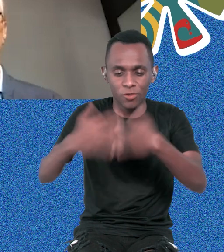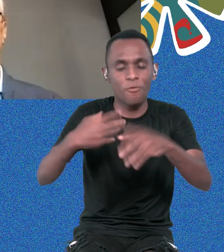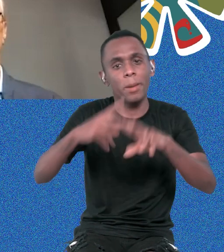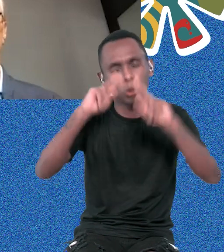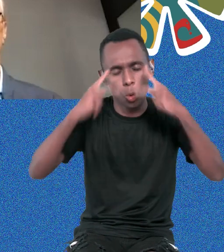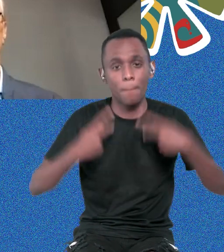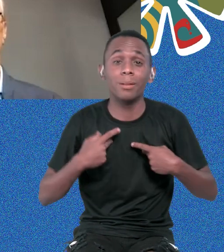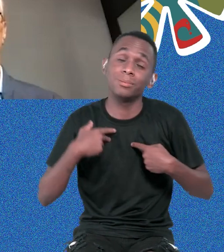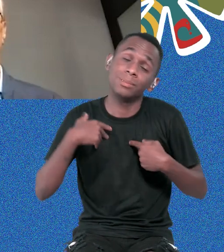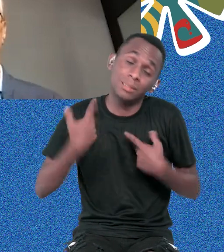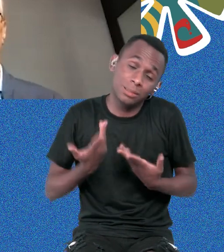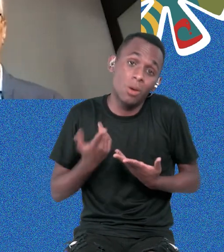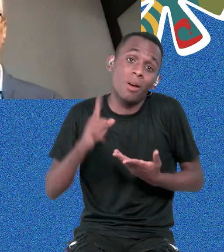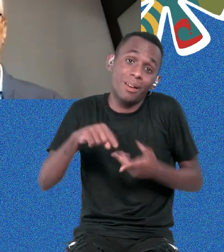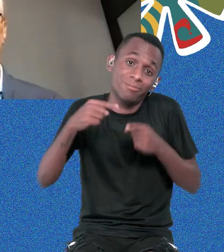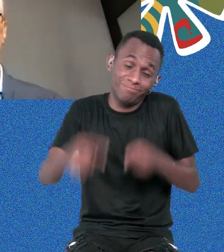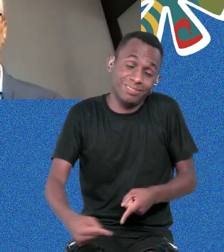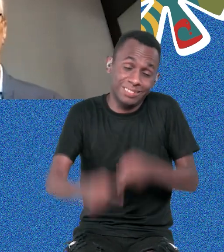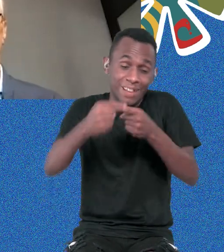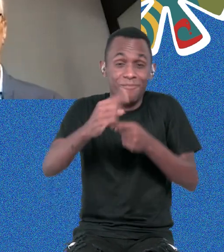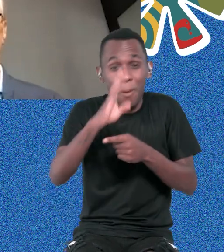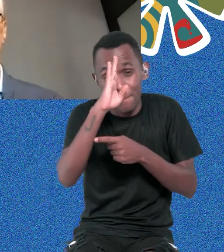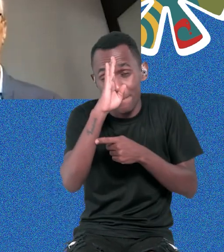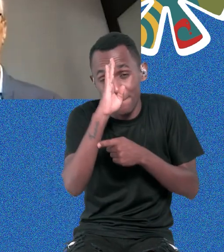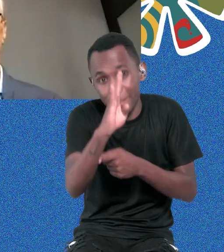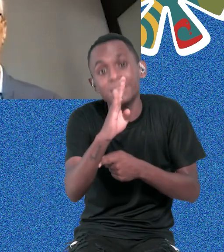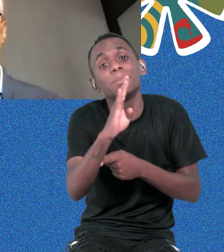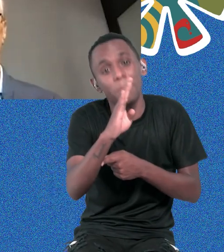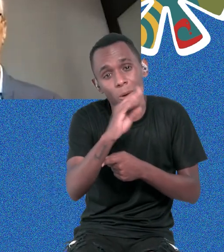formação humana. E talvez esse seja o maior desafio